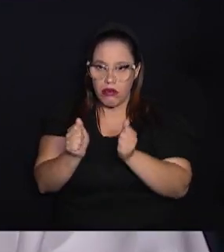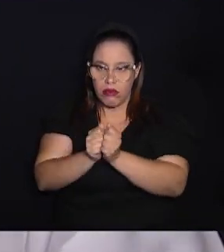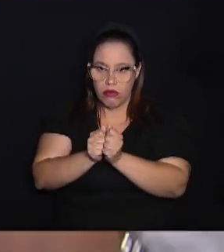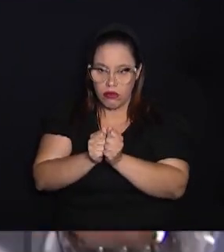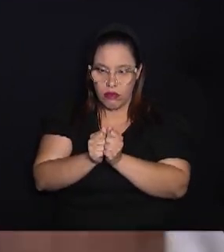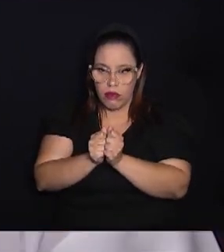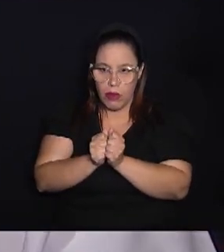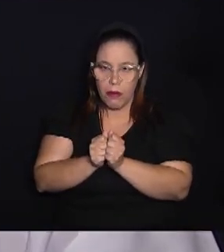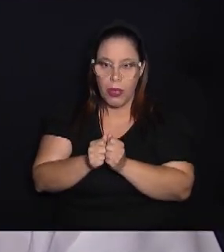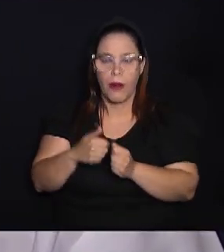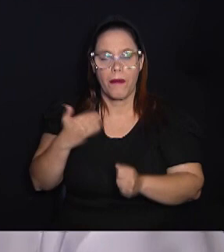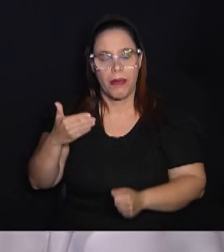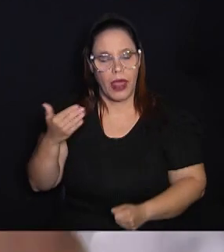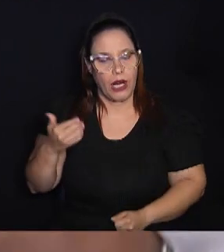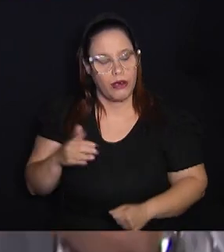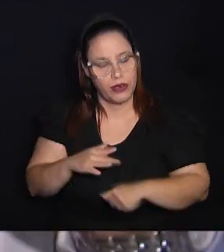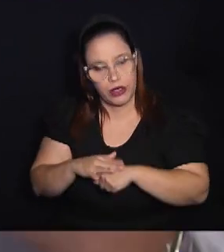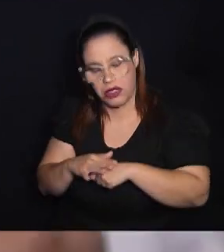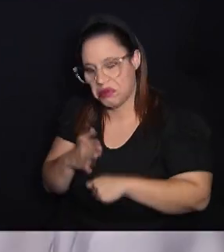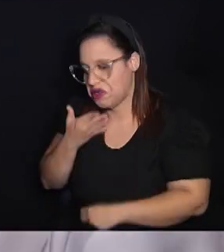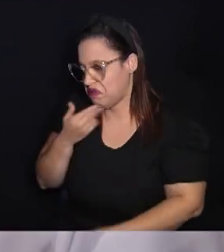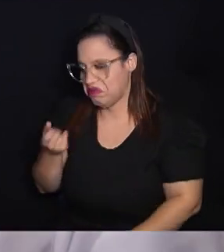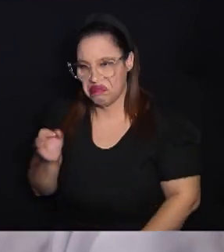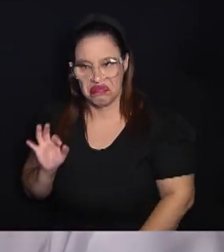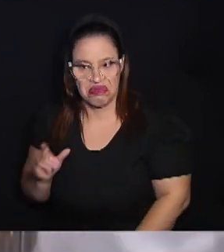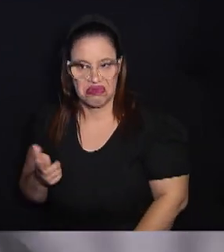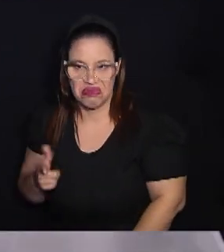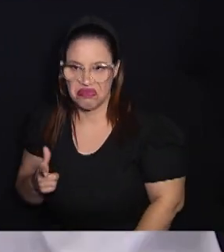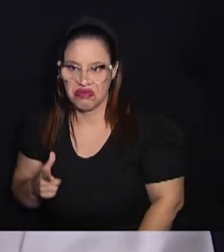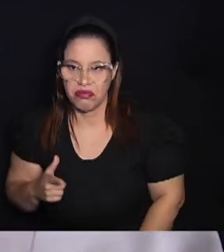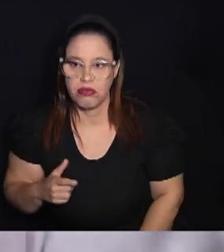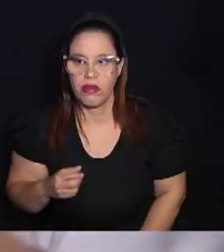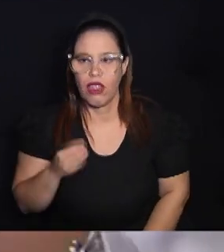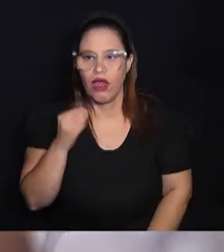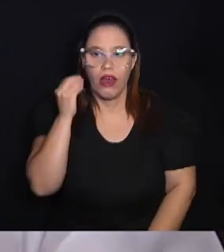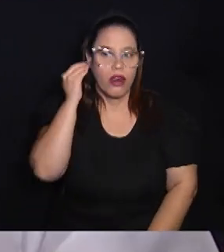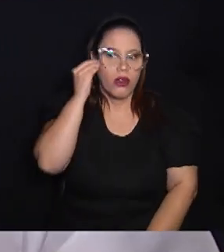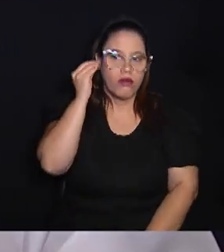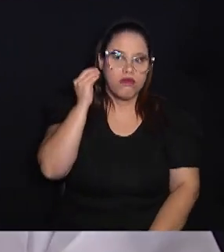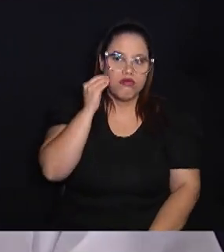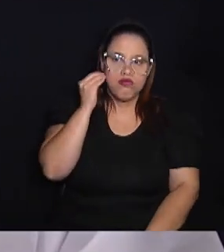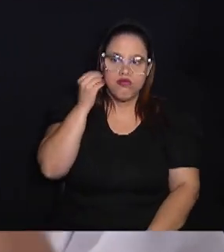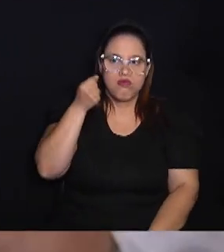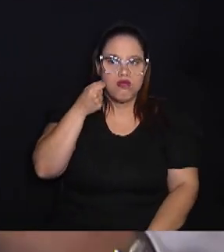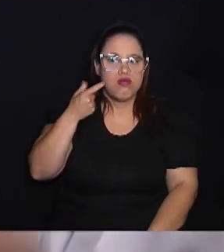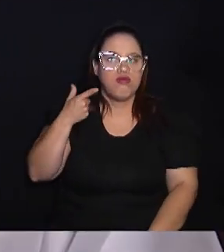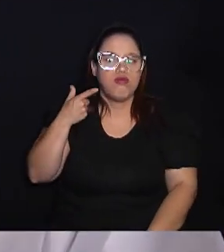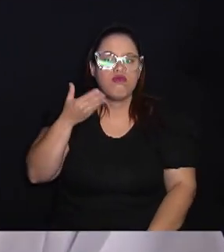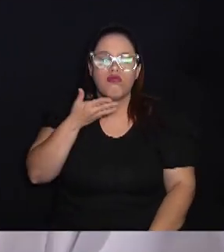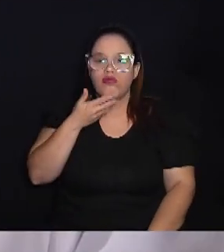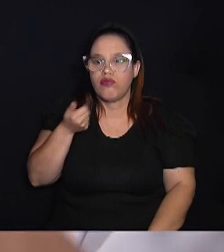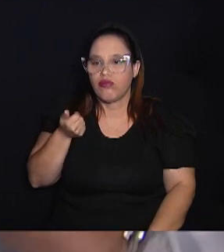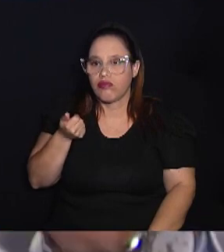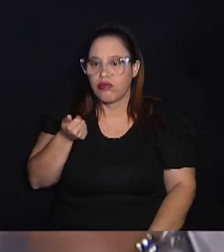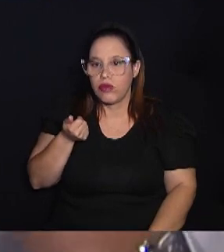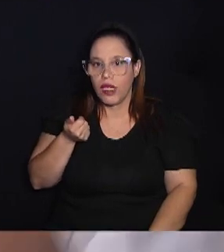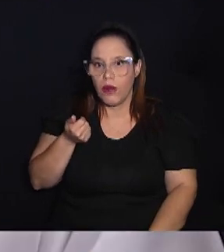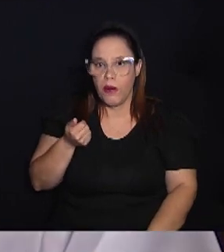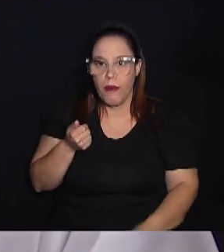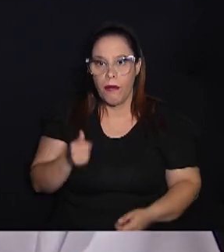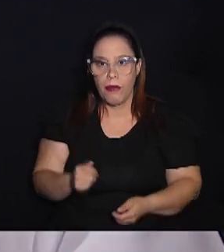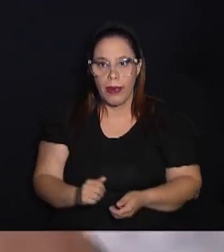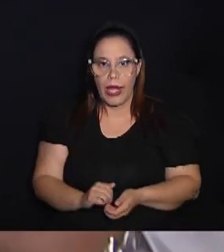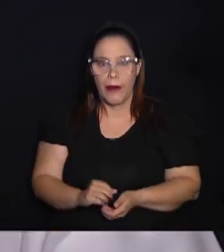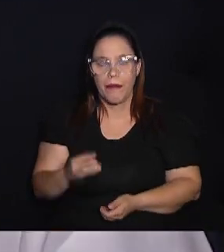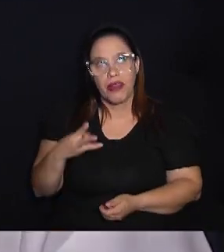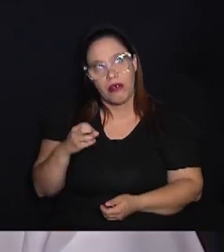já fez um tratamento, não melhorou. Ferida no rosto, que não cicatriz, não melhora, depois de uns